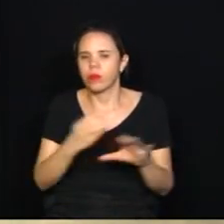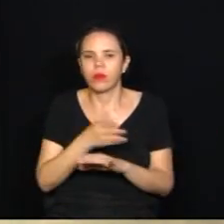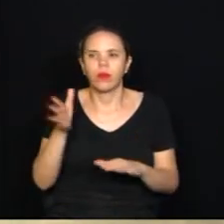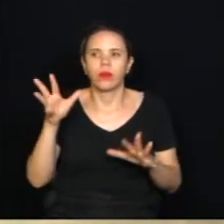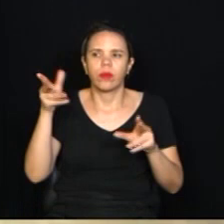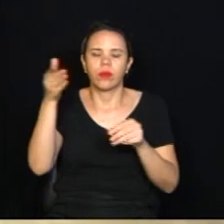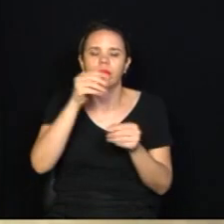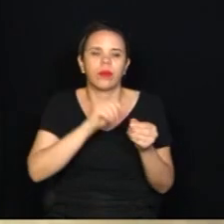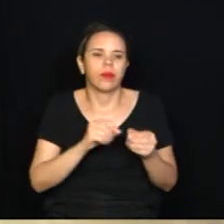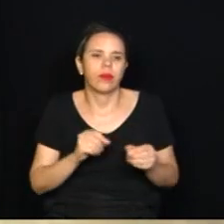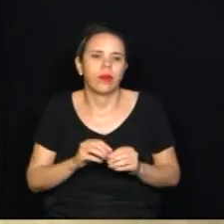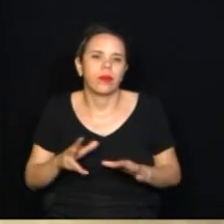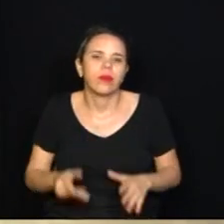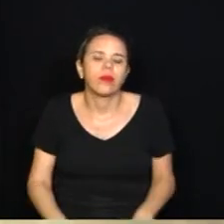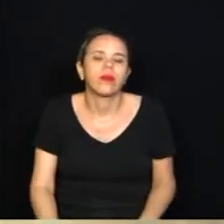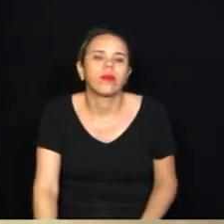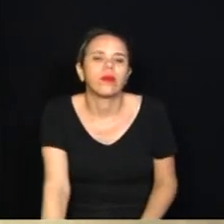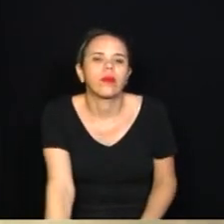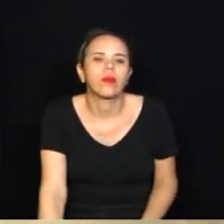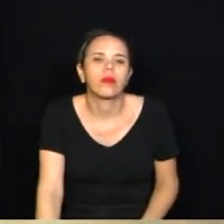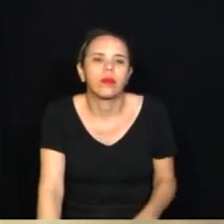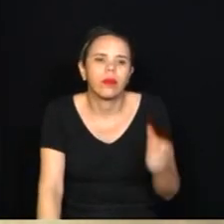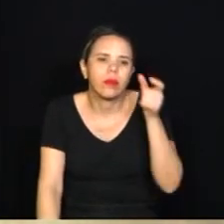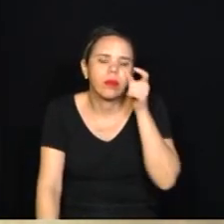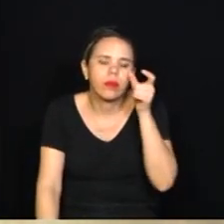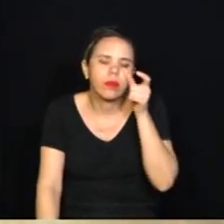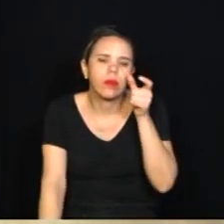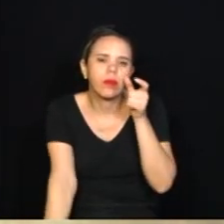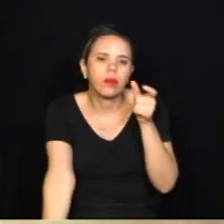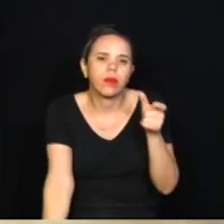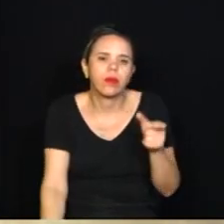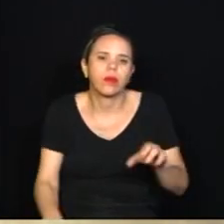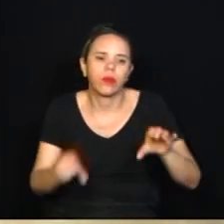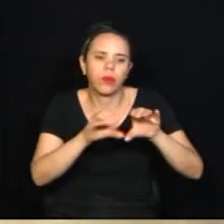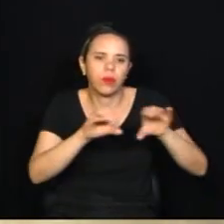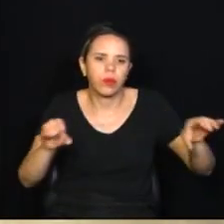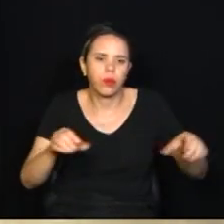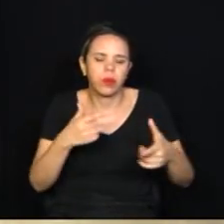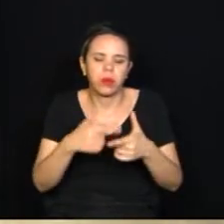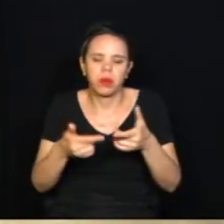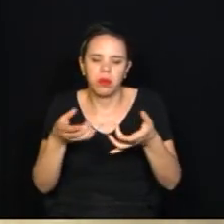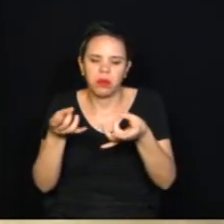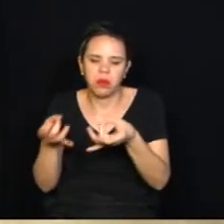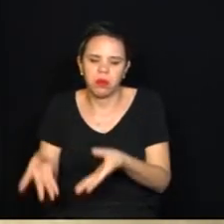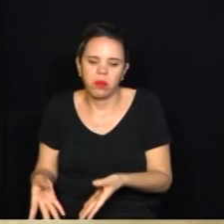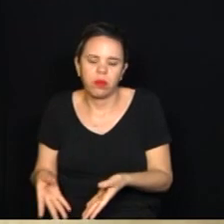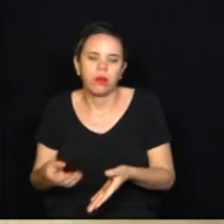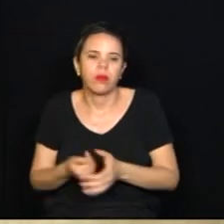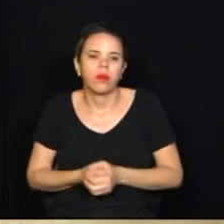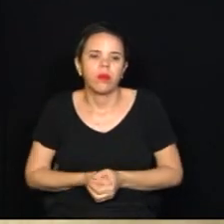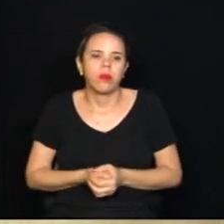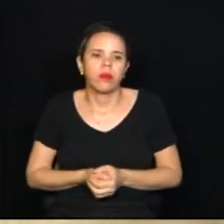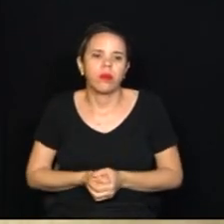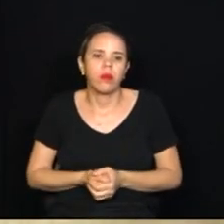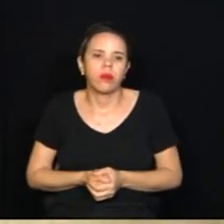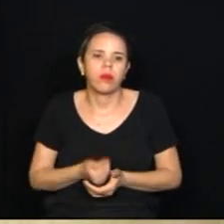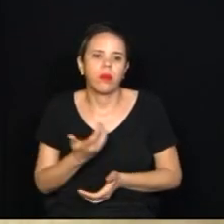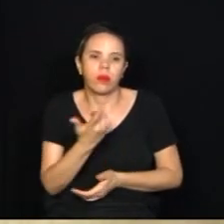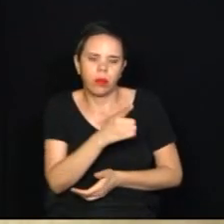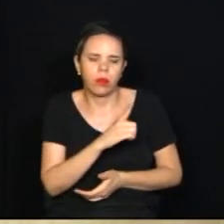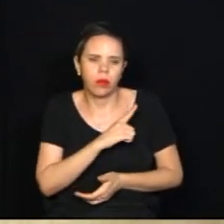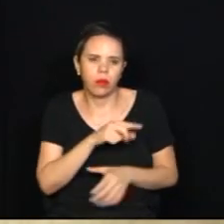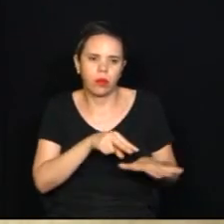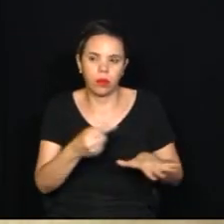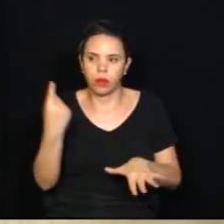e todo lugar que você viu os cabos caídos, soltos. Já houve